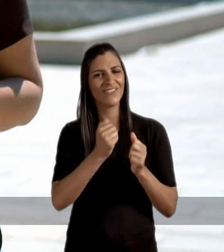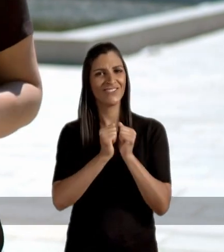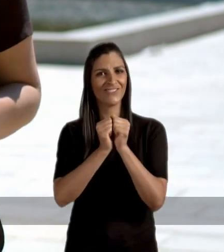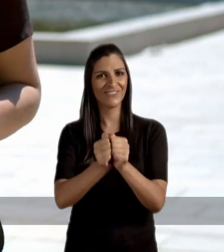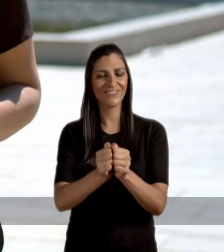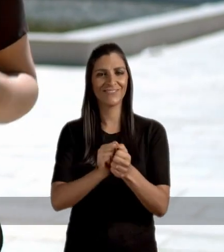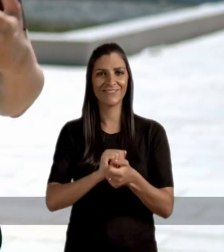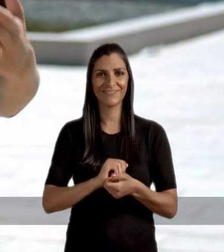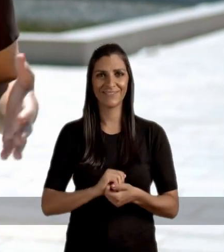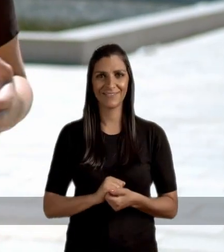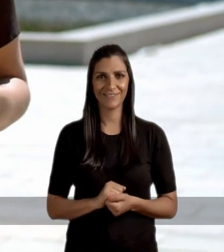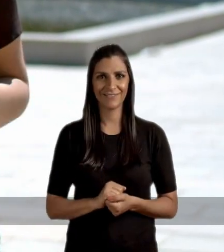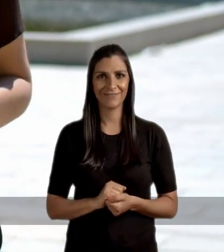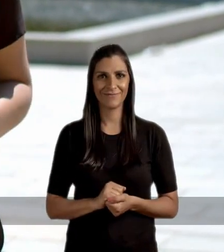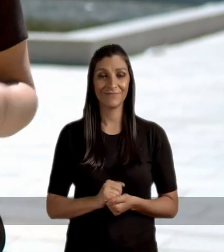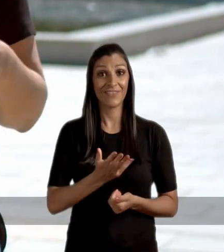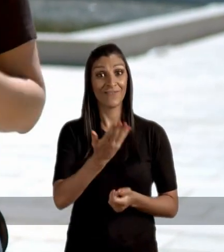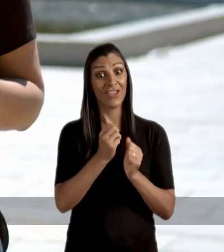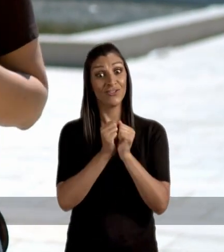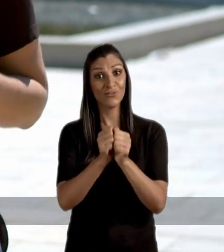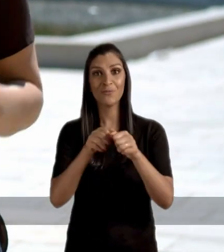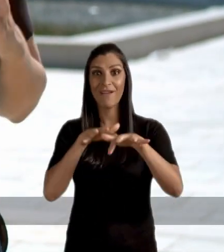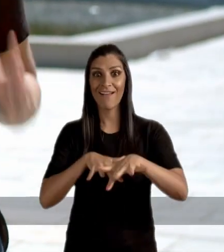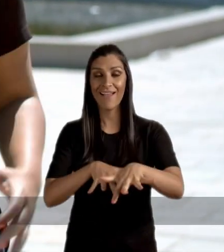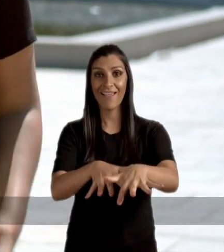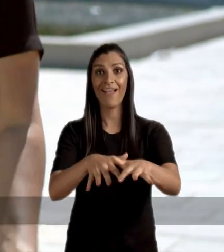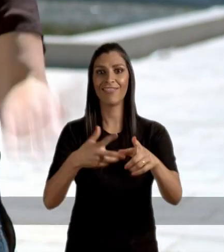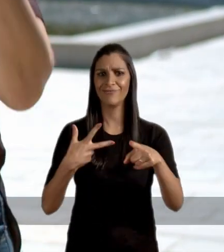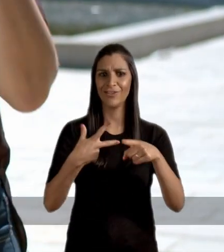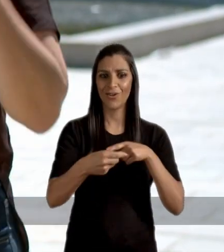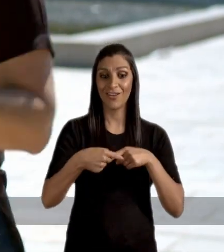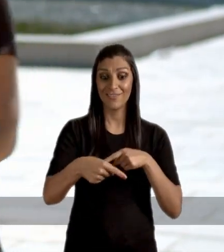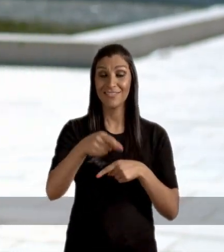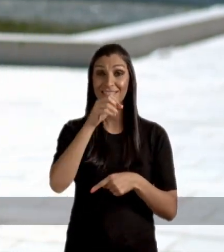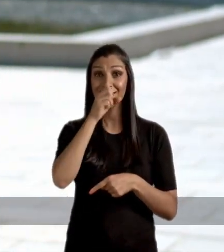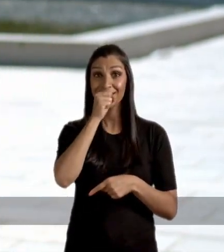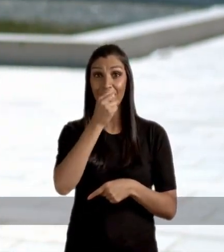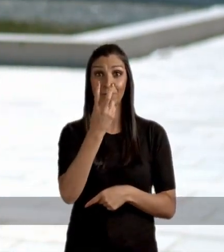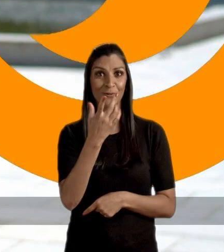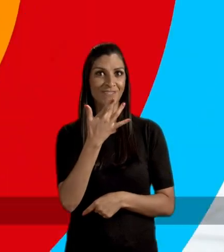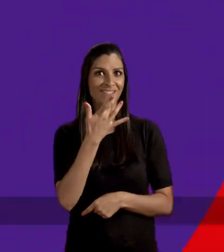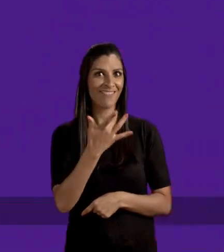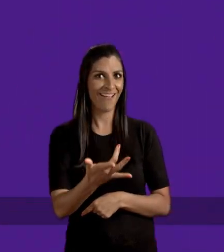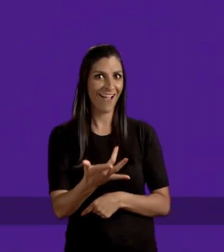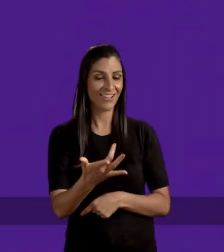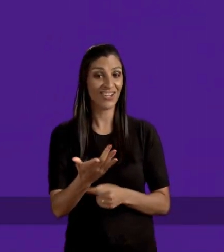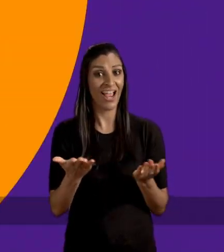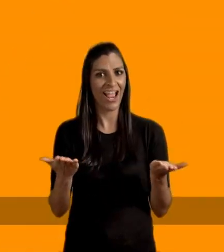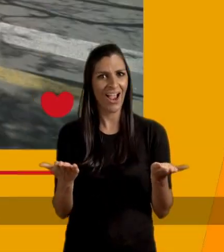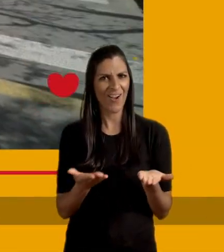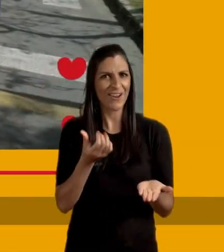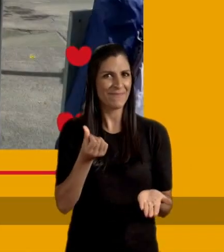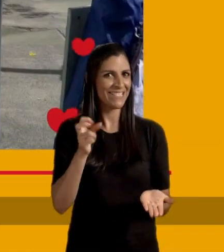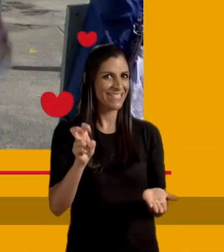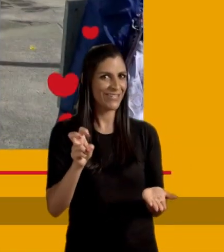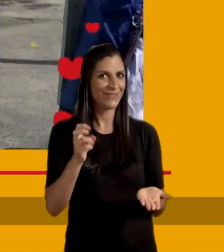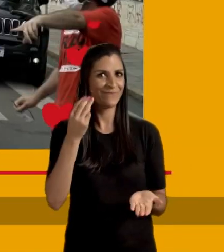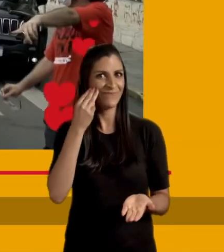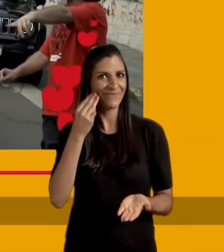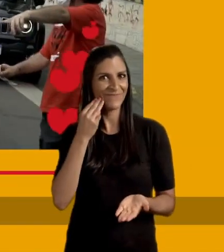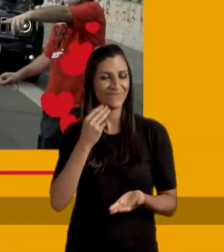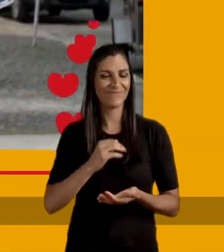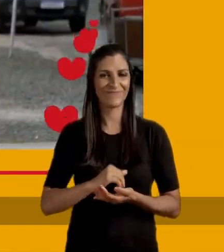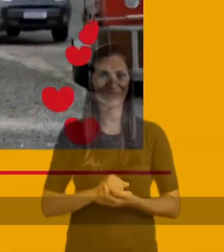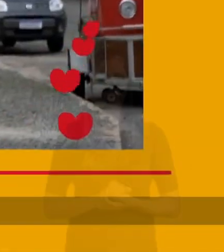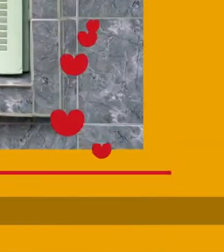como resolver tudo, mas com determinação dá para fazer muito. Vem com a gente. Vem com a gente para a Carreata da Vitória, neste